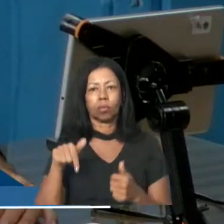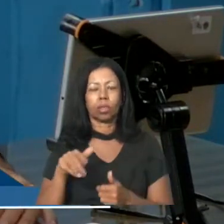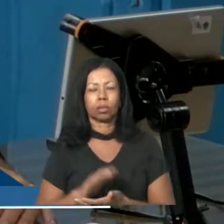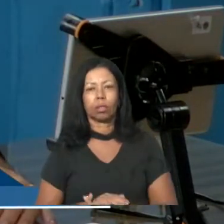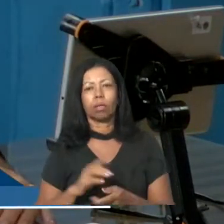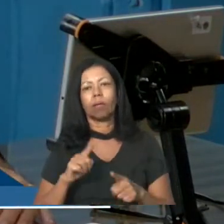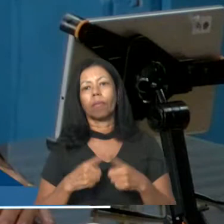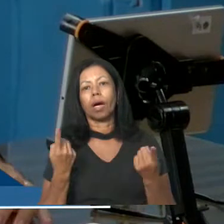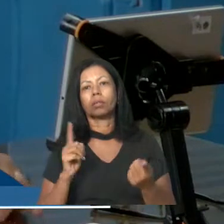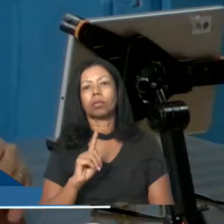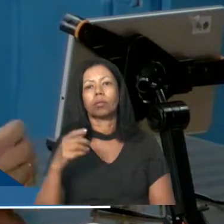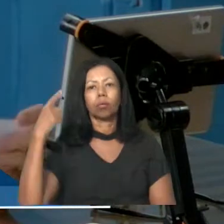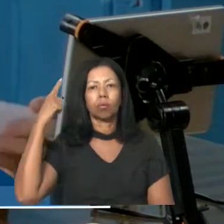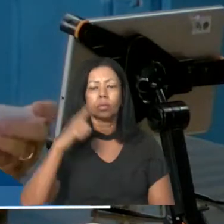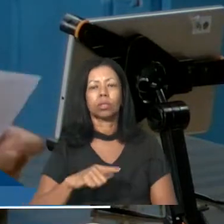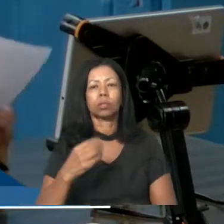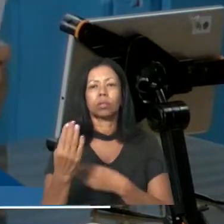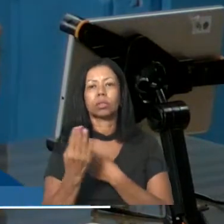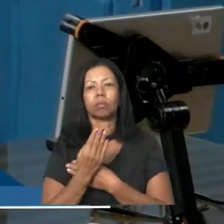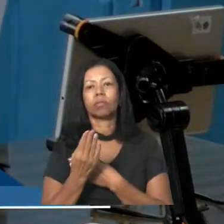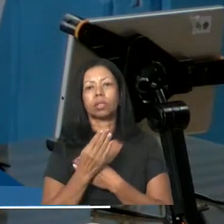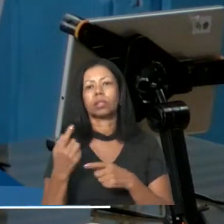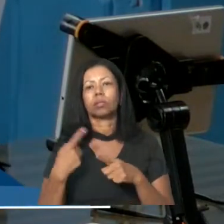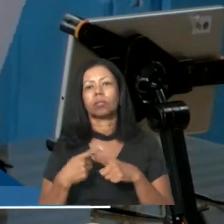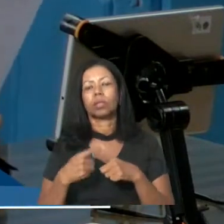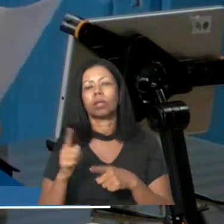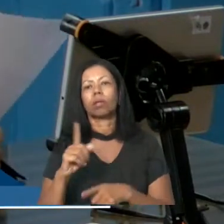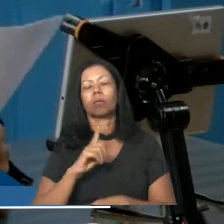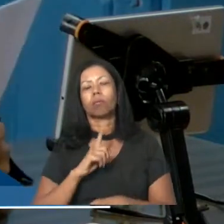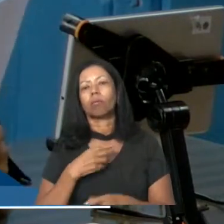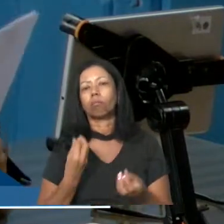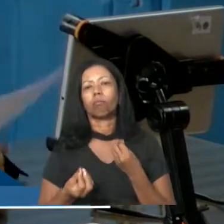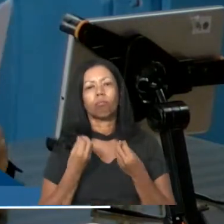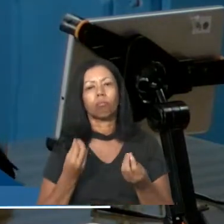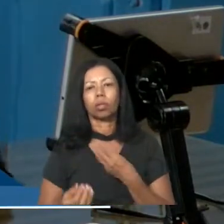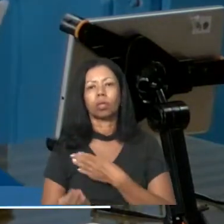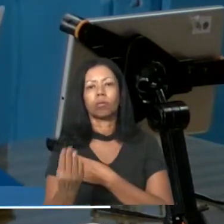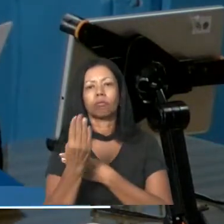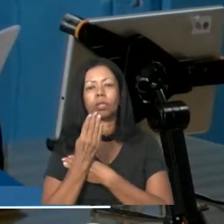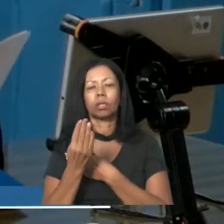eu não consigo fazer defesas porque não tem condições de defender